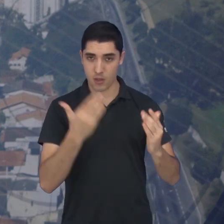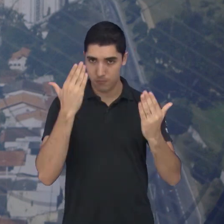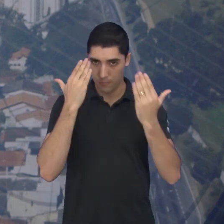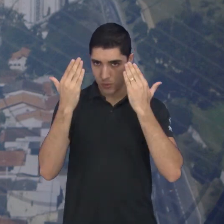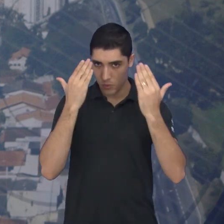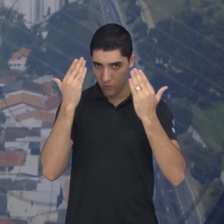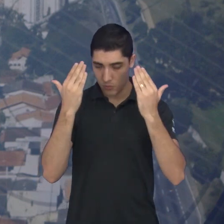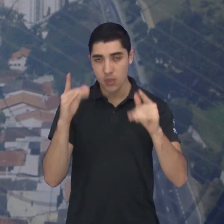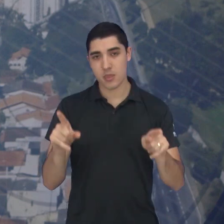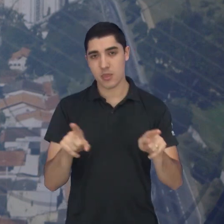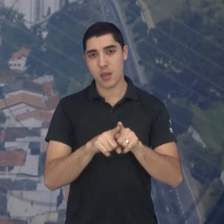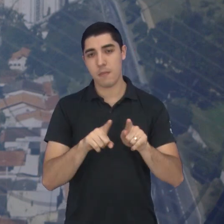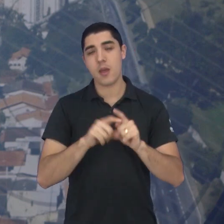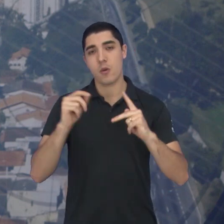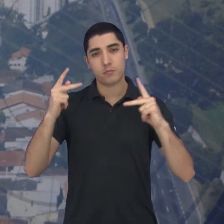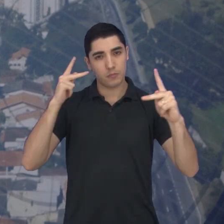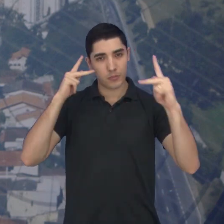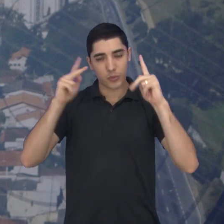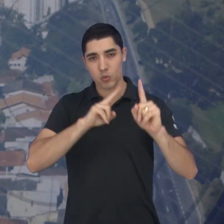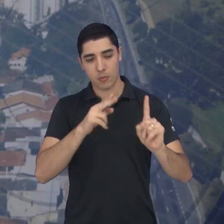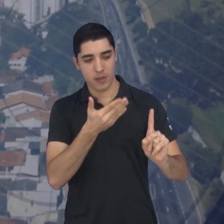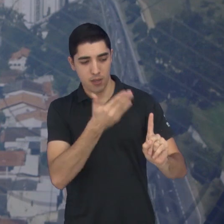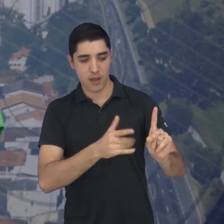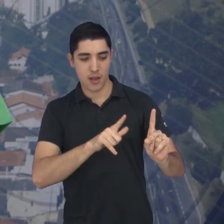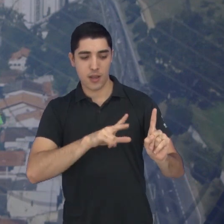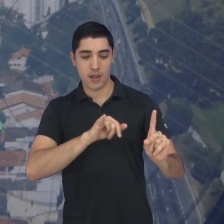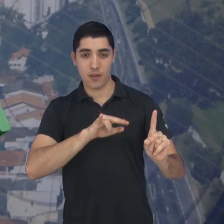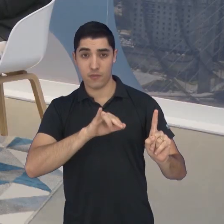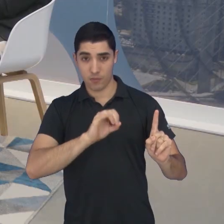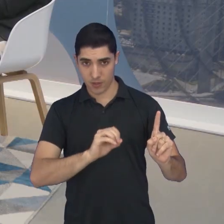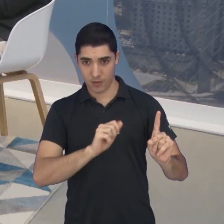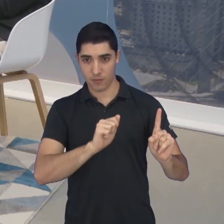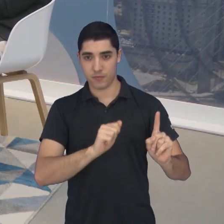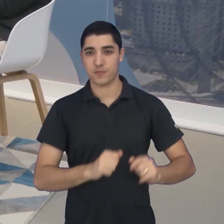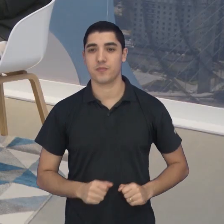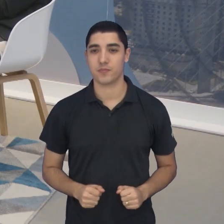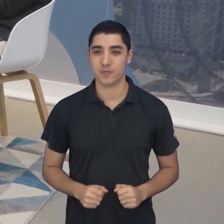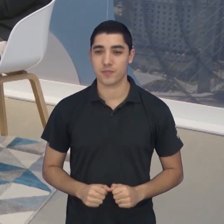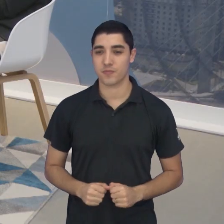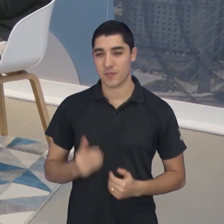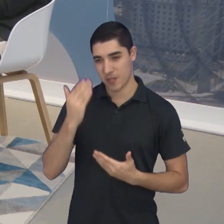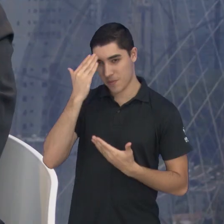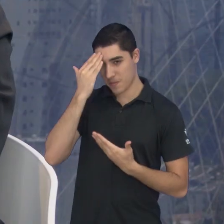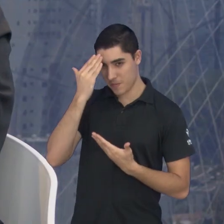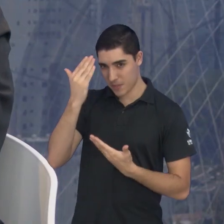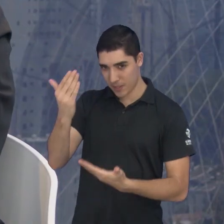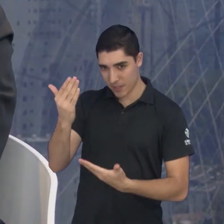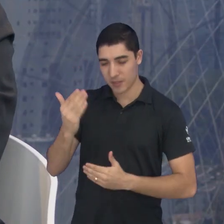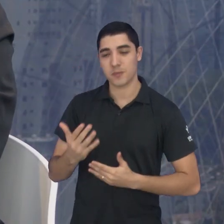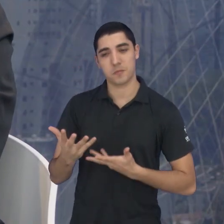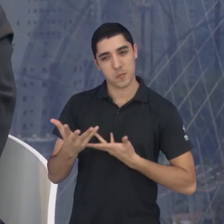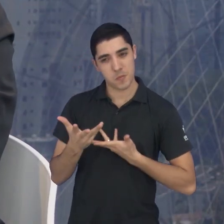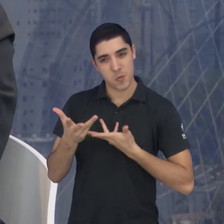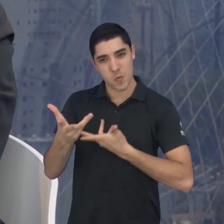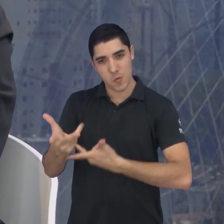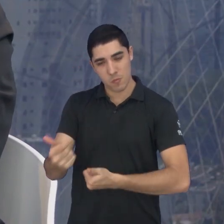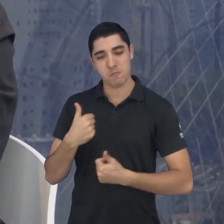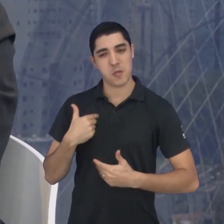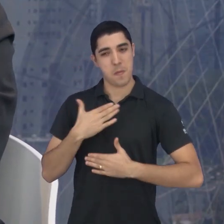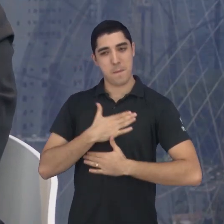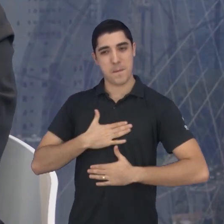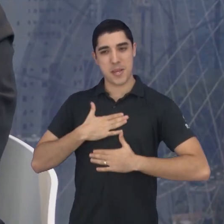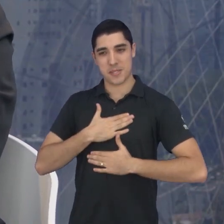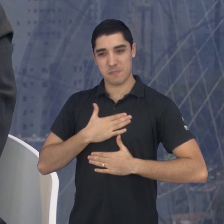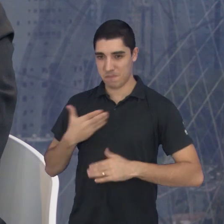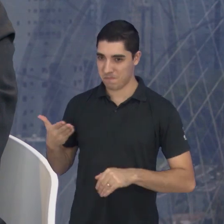e psicanalista Lívia Rocha. Seja muito bem-vinda, Lívia. Muito obrigada pelo convite. Um grande prazer estar